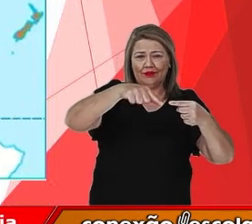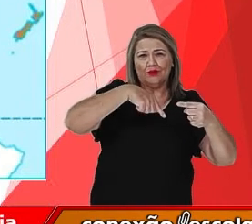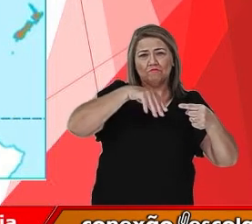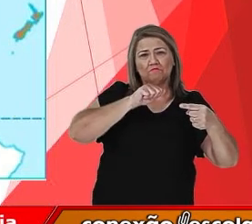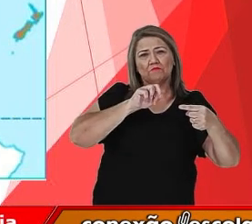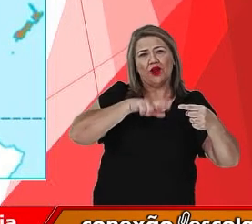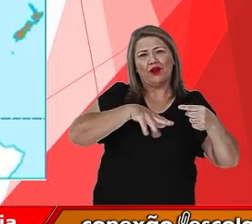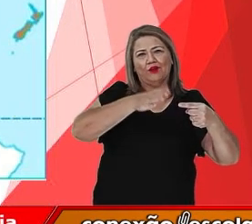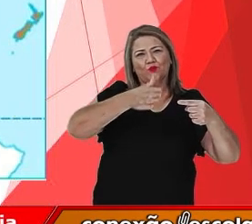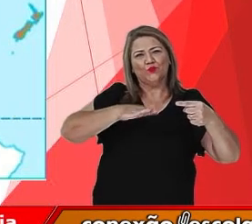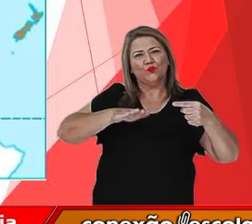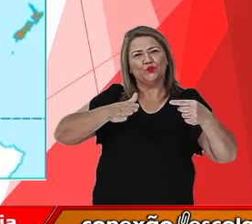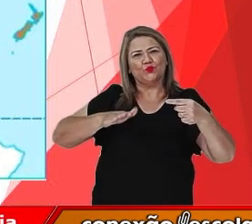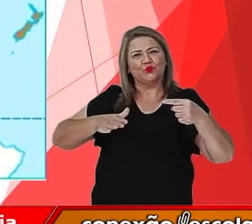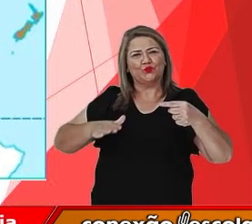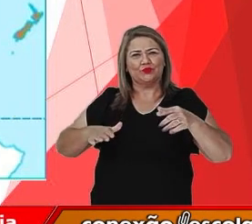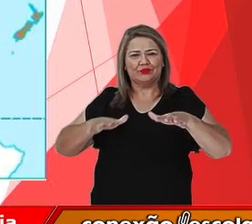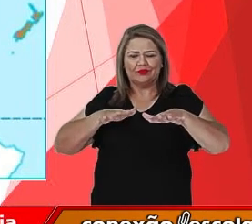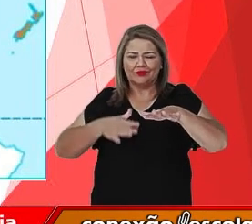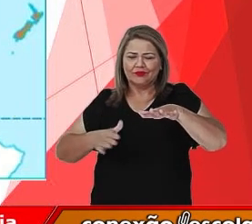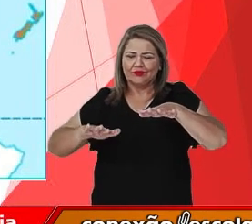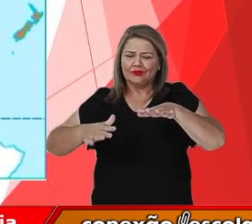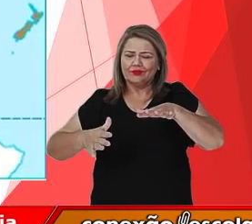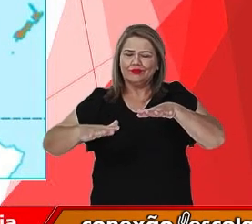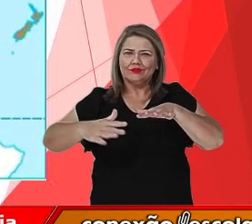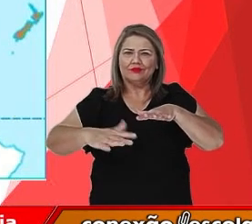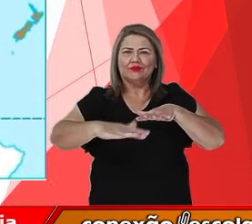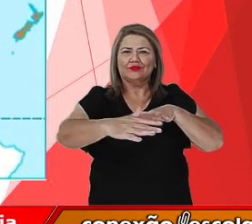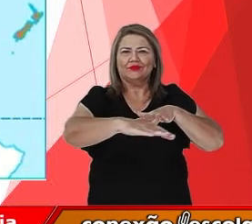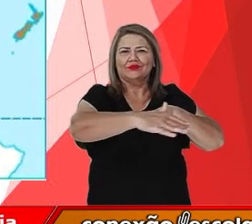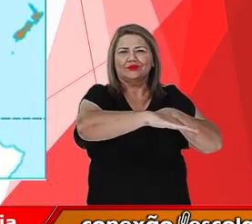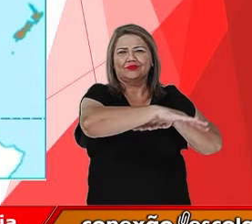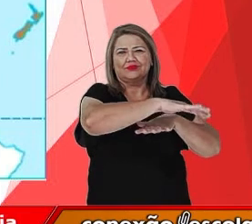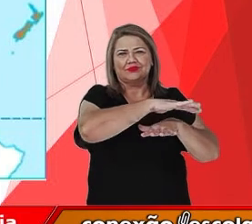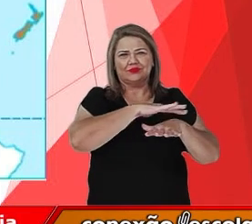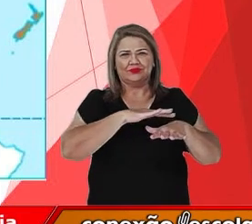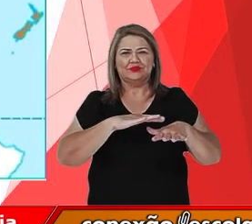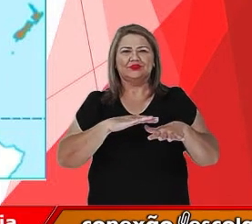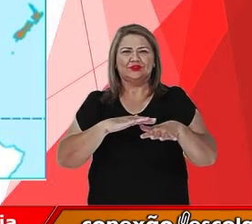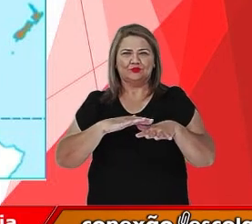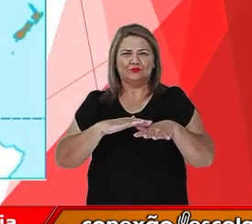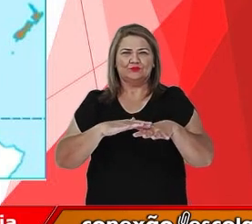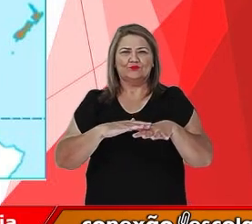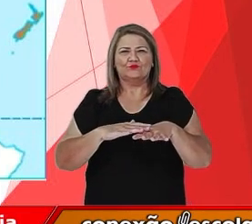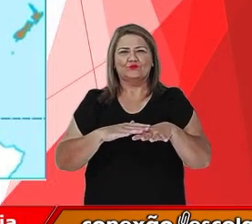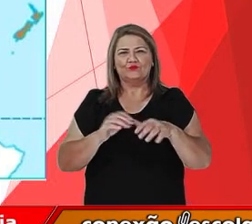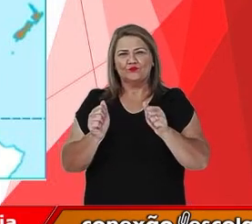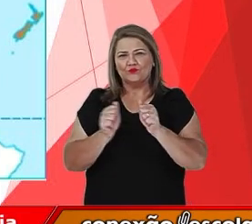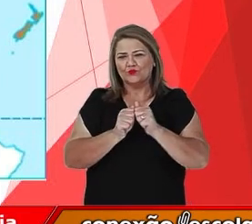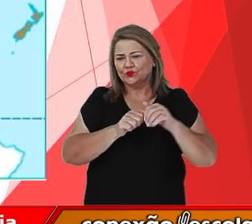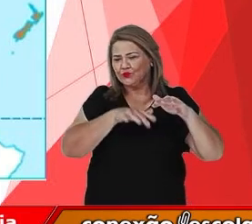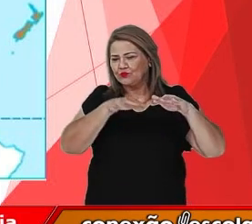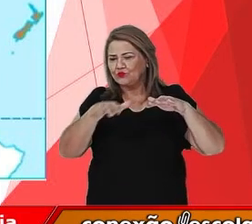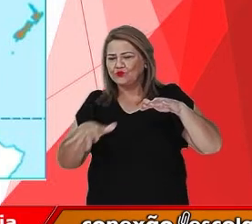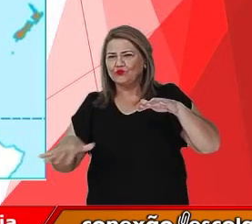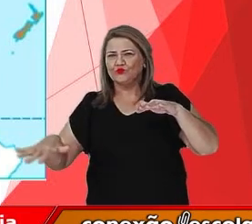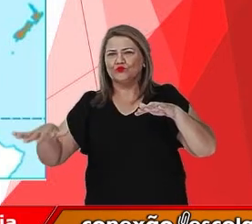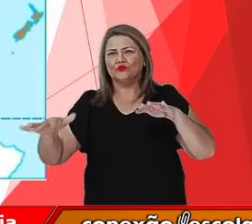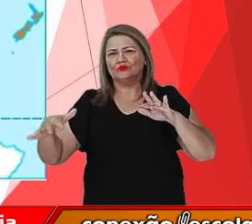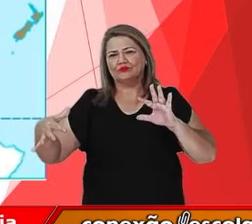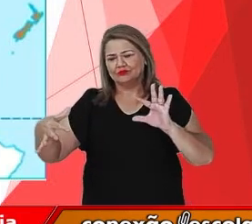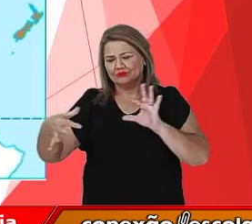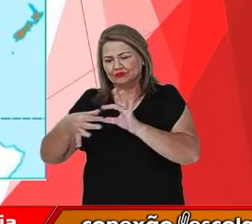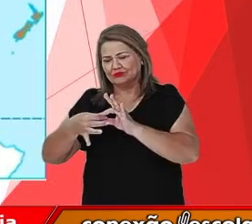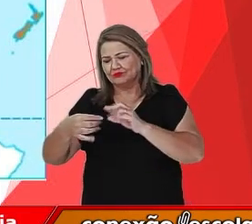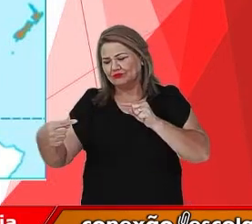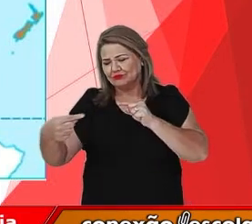Mar Mediterrâneo, aonde ele é ligado ao Oceano Atlântico, também aqui por um estreito canal, né,